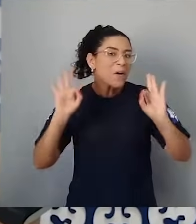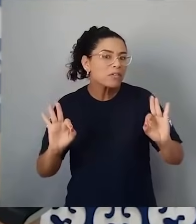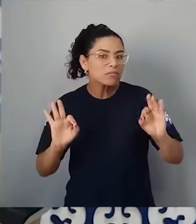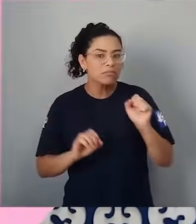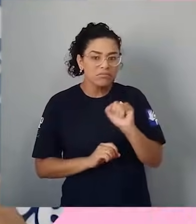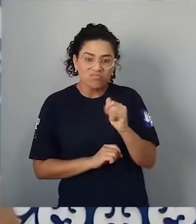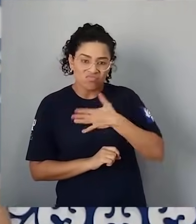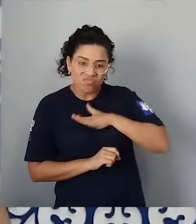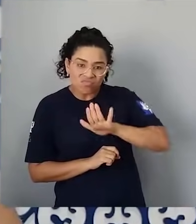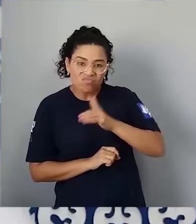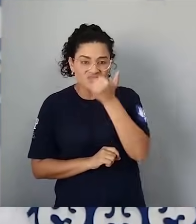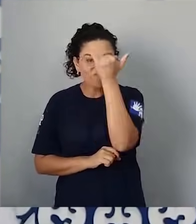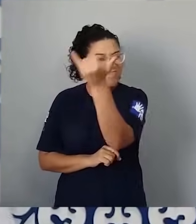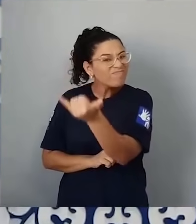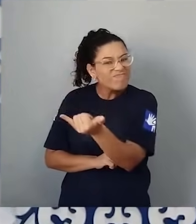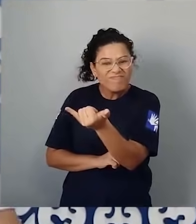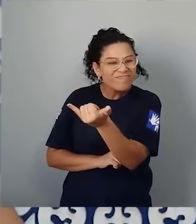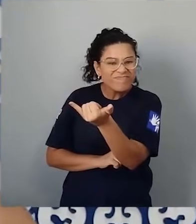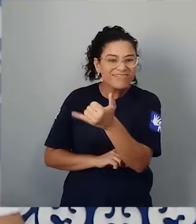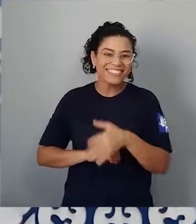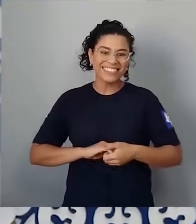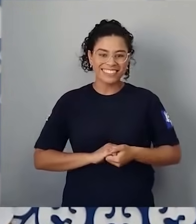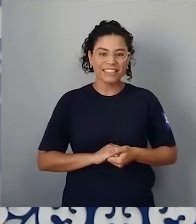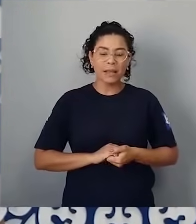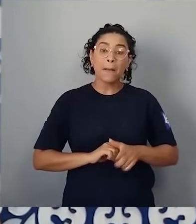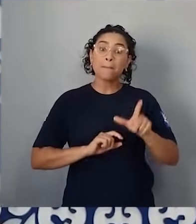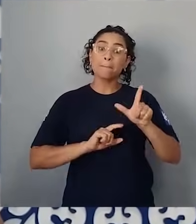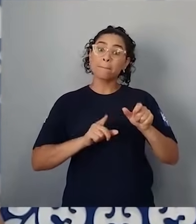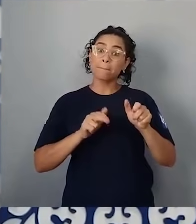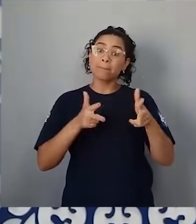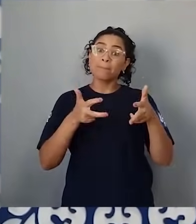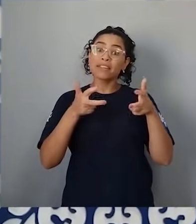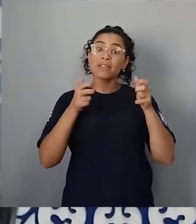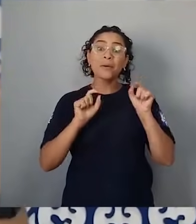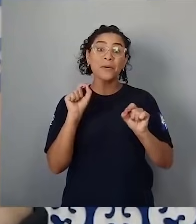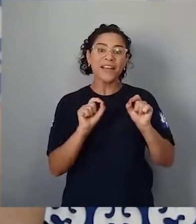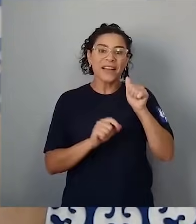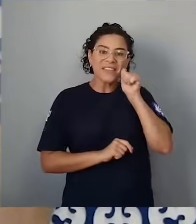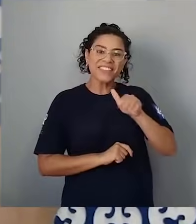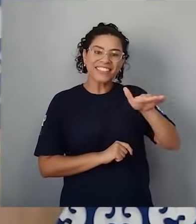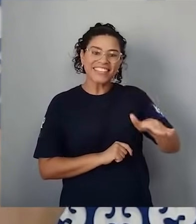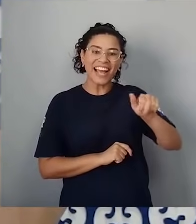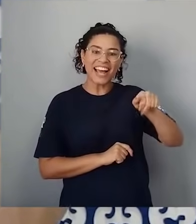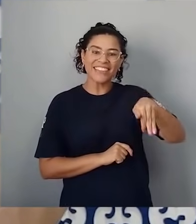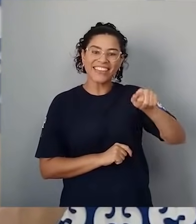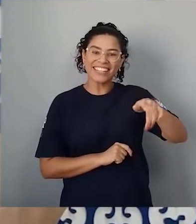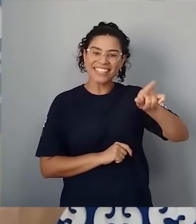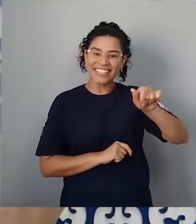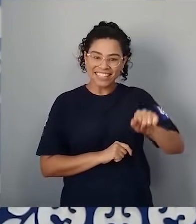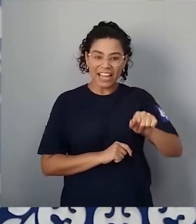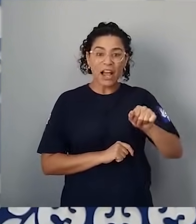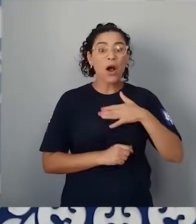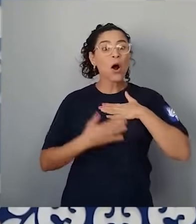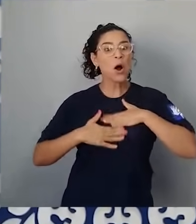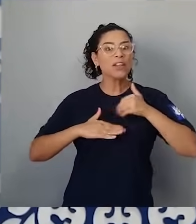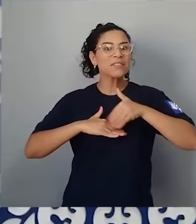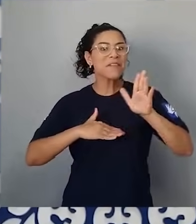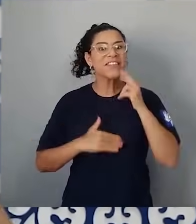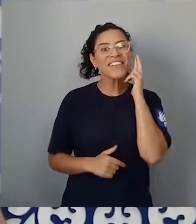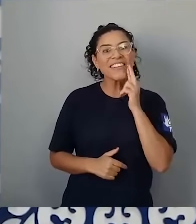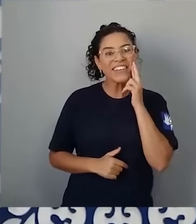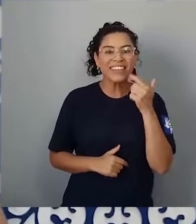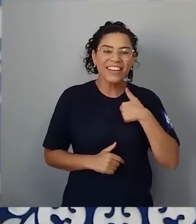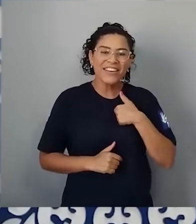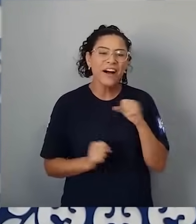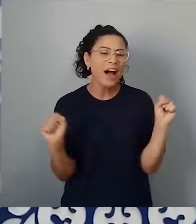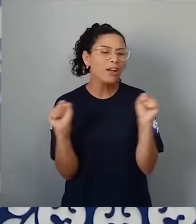azar. Vocês perceberam que a cor que a Amanda mais gosta é a rosa, igualzinho o camaleão da nossa história? Eu adoro